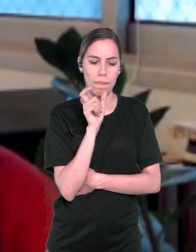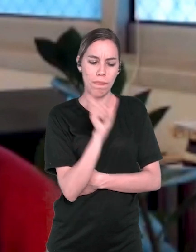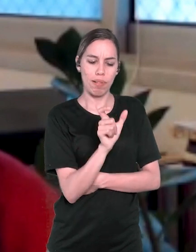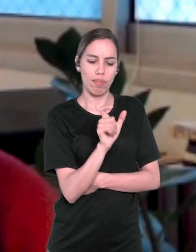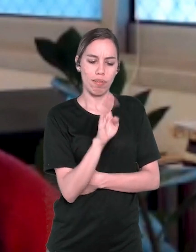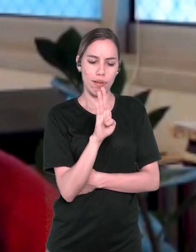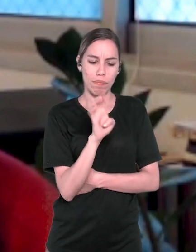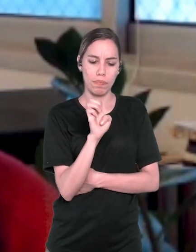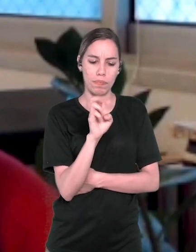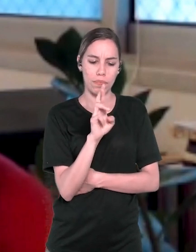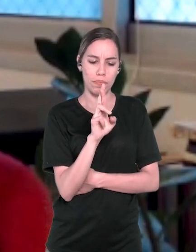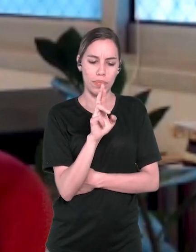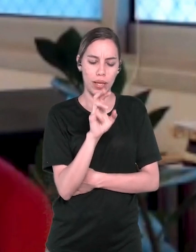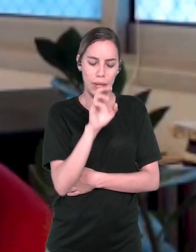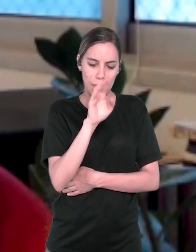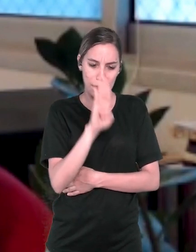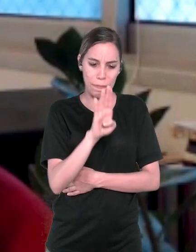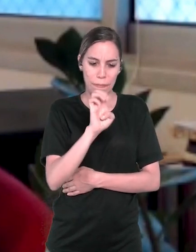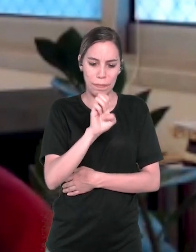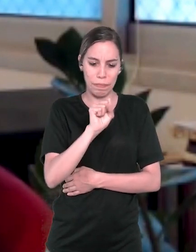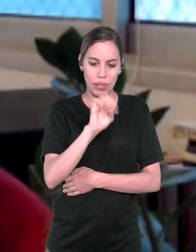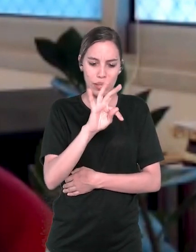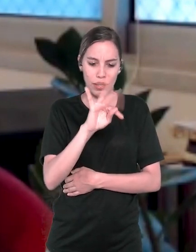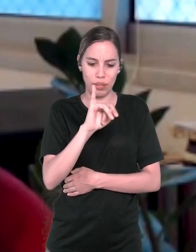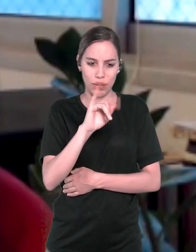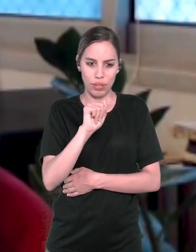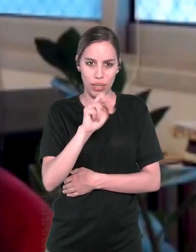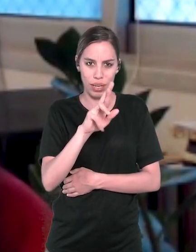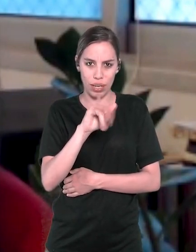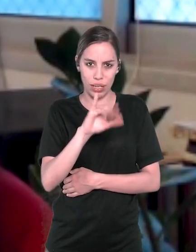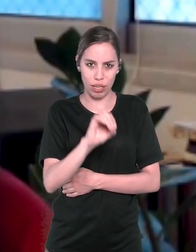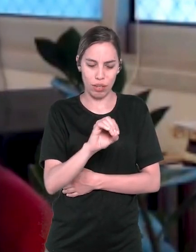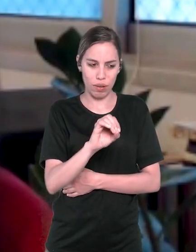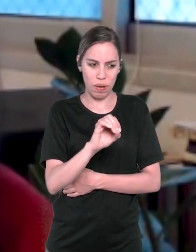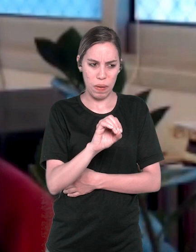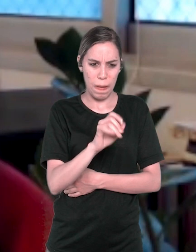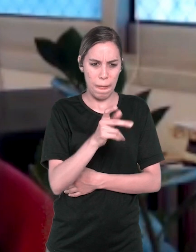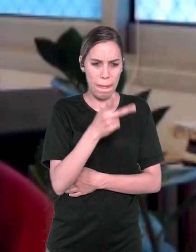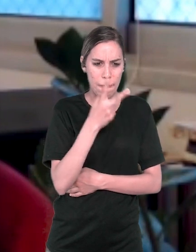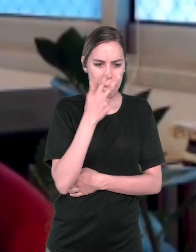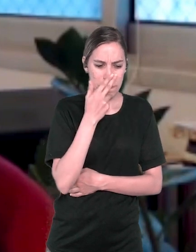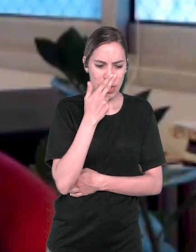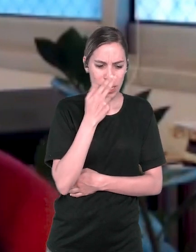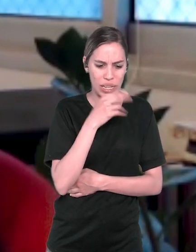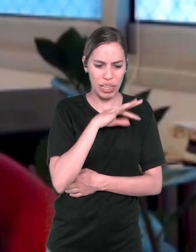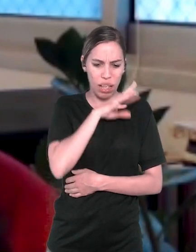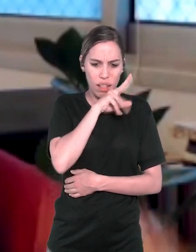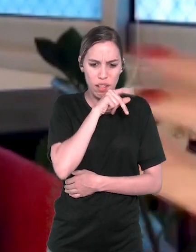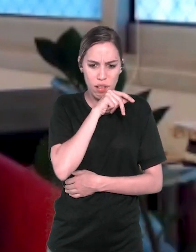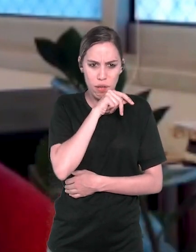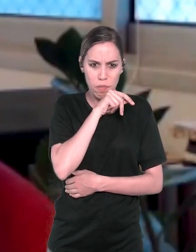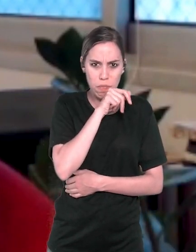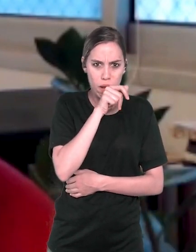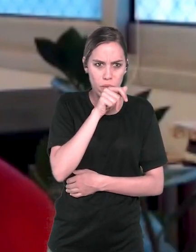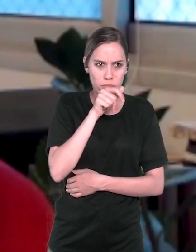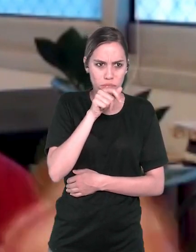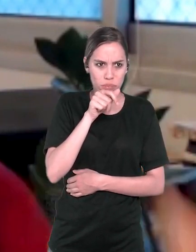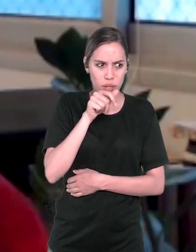porque está muito associada também à ideia de besta, né, à ideia de monstro,